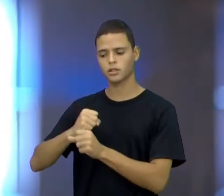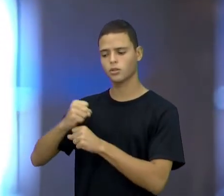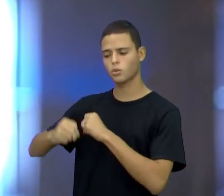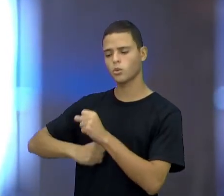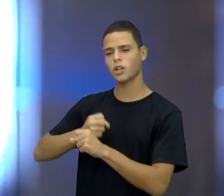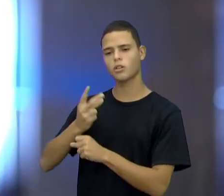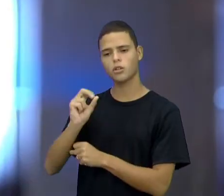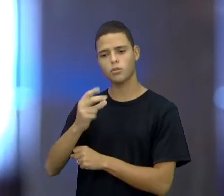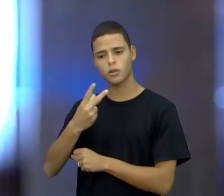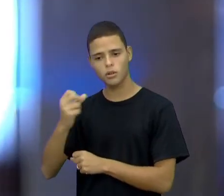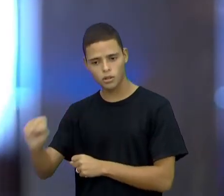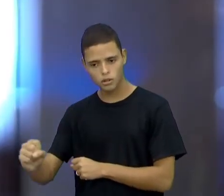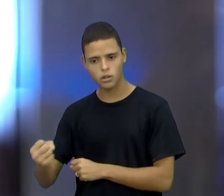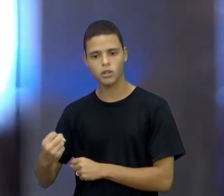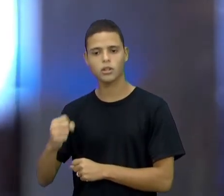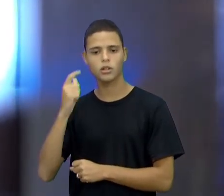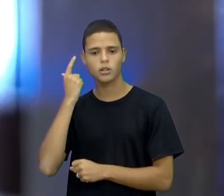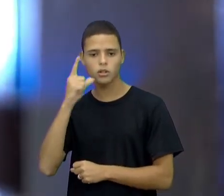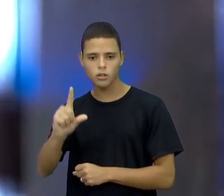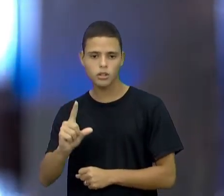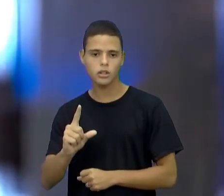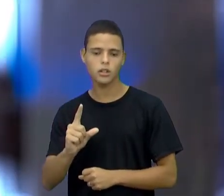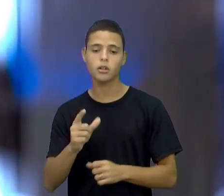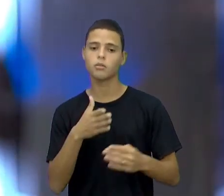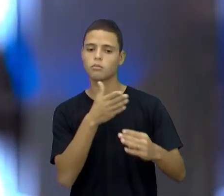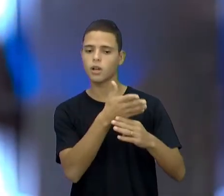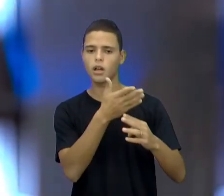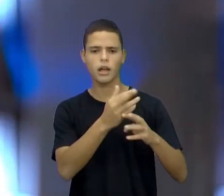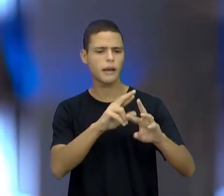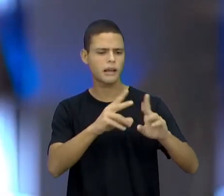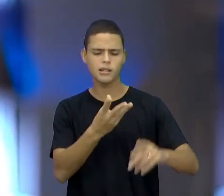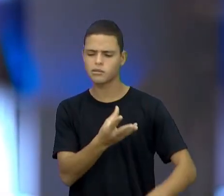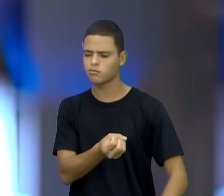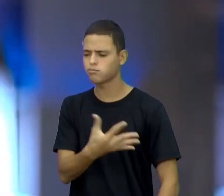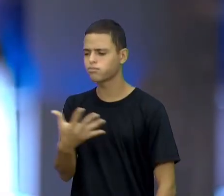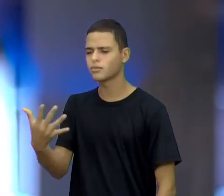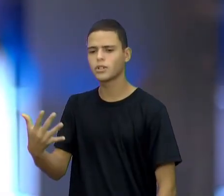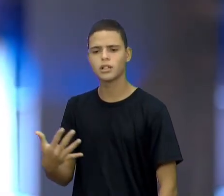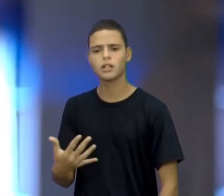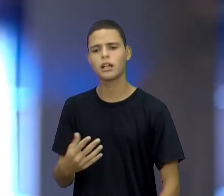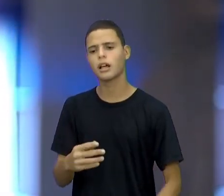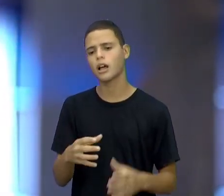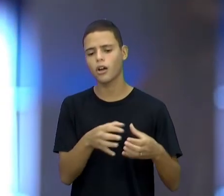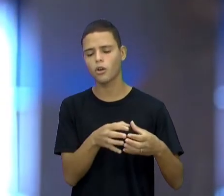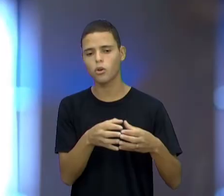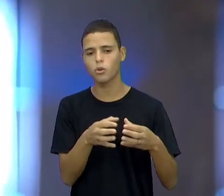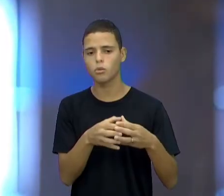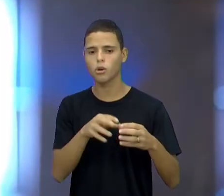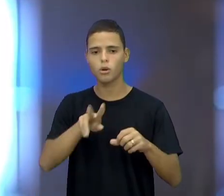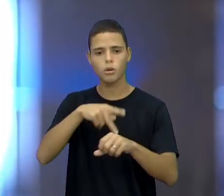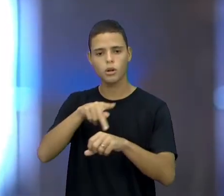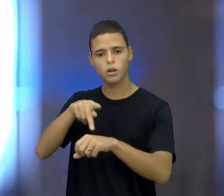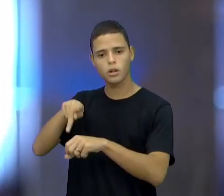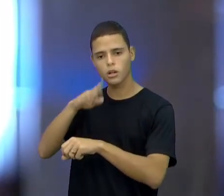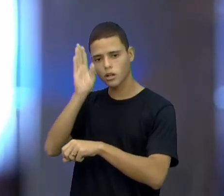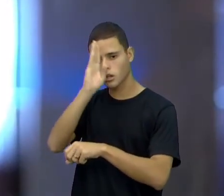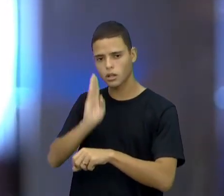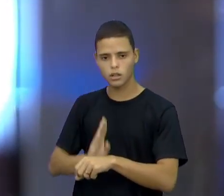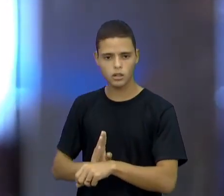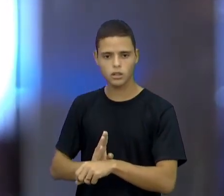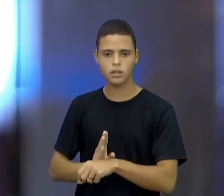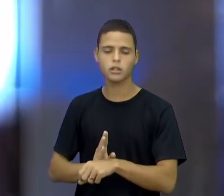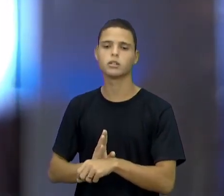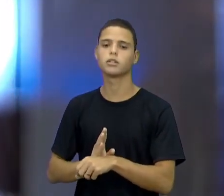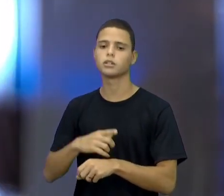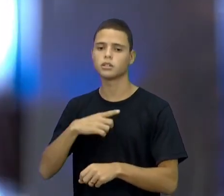2008, capacitou a integração de inúmeras equipes ao longo do país. Só para dar um exemplo, no